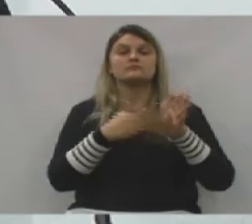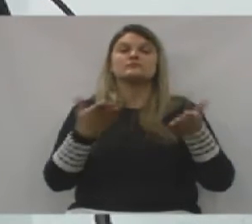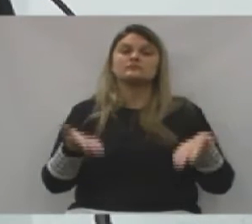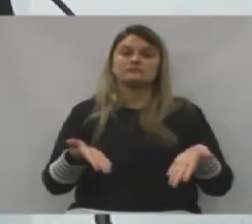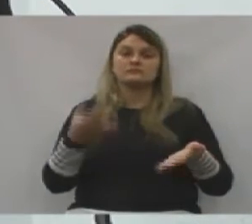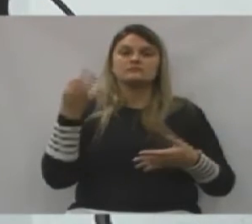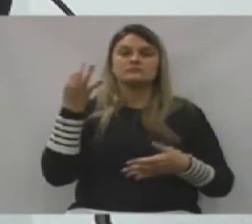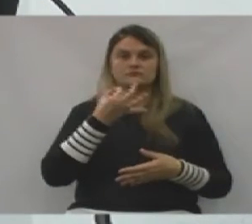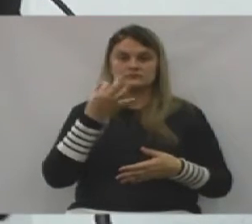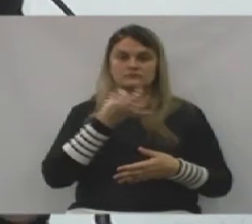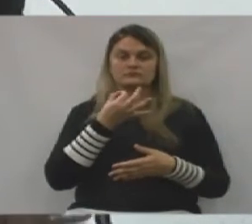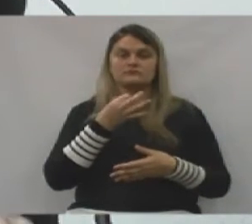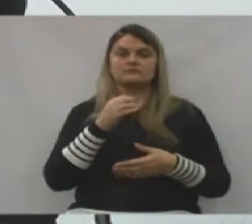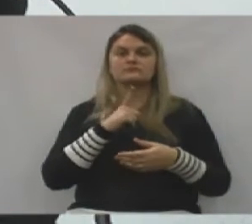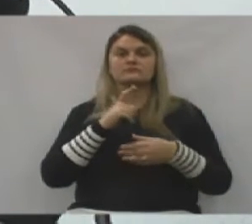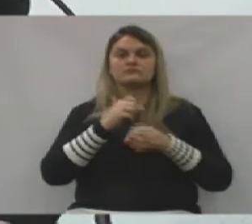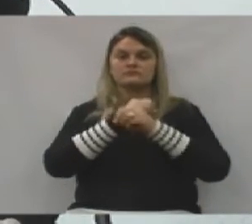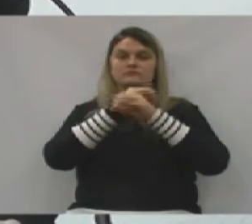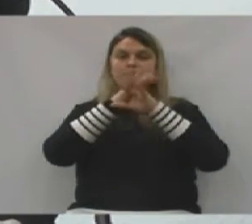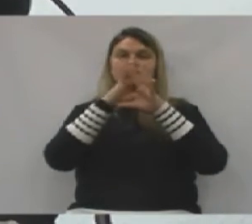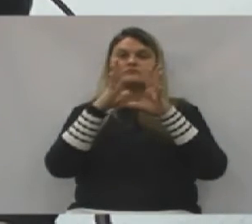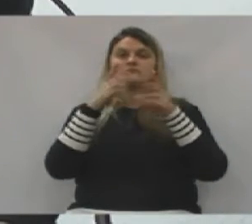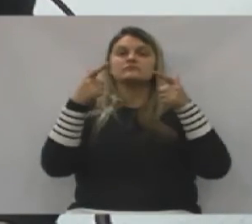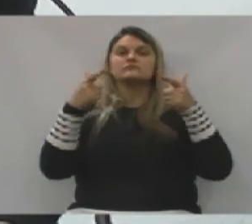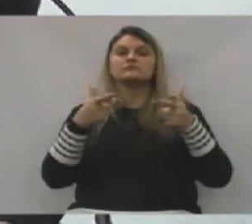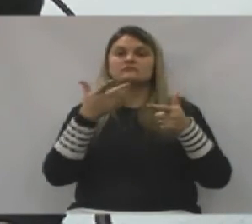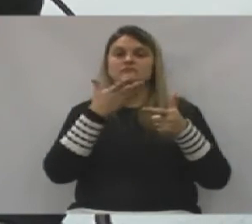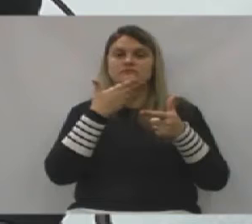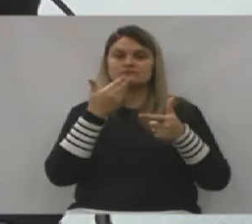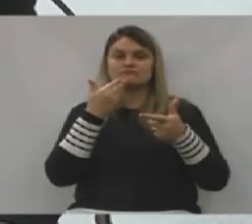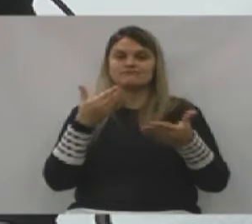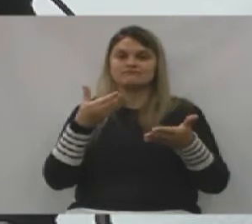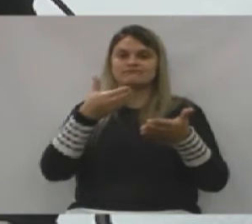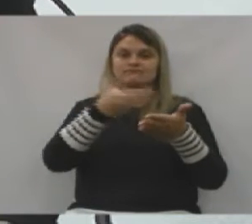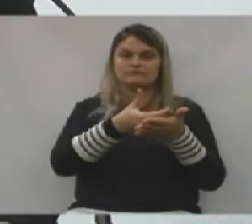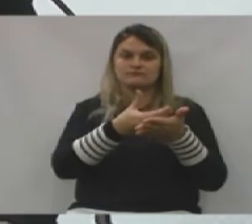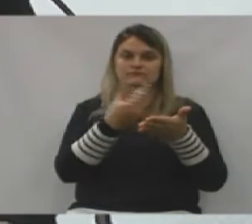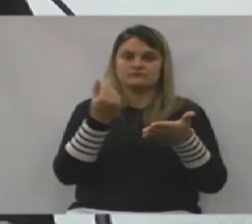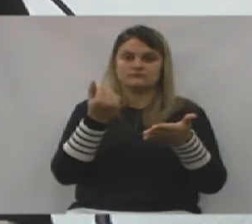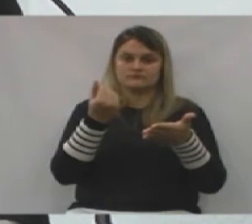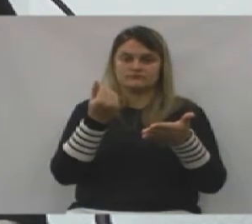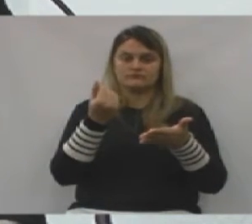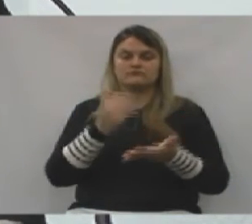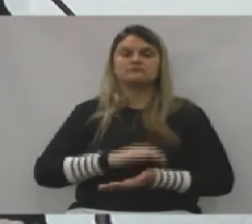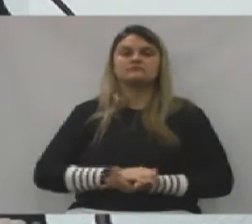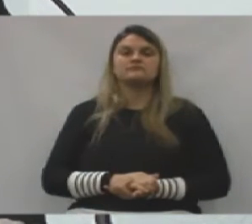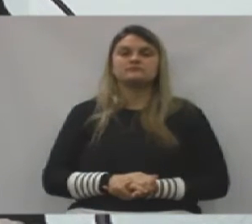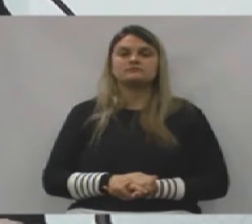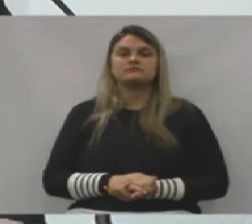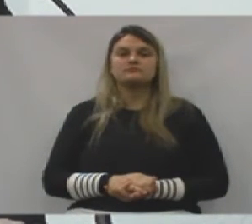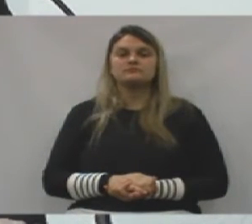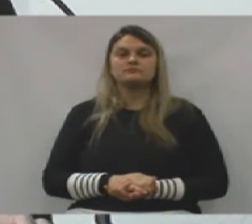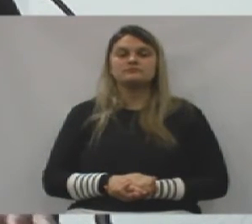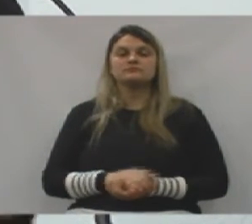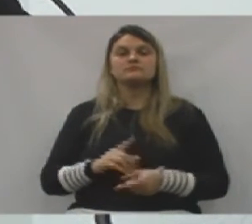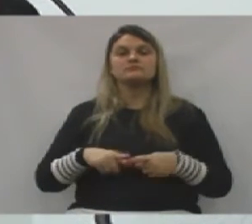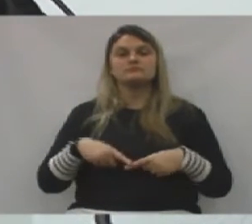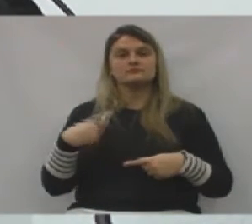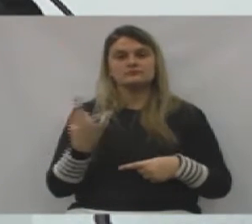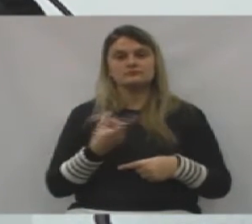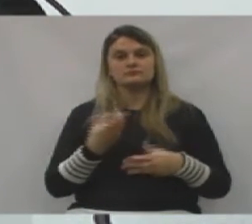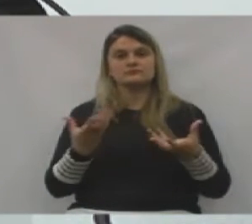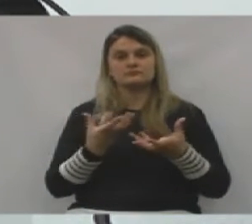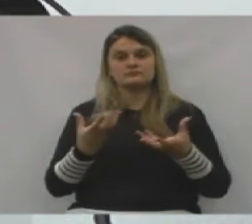certeza, ali foi clareando qual seria o lugar onde deveria ser empregado esse dinheiro. Mas nós